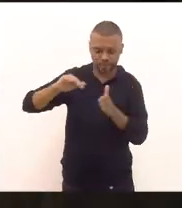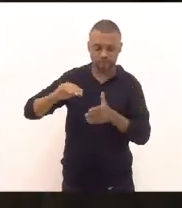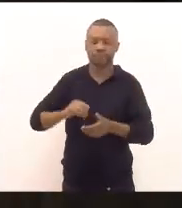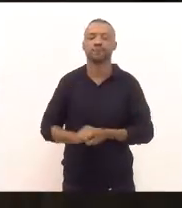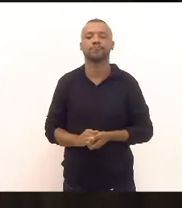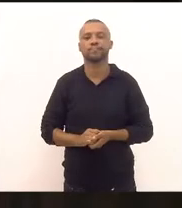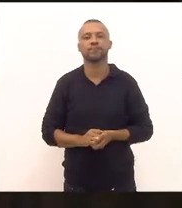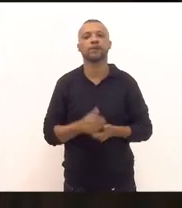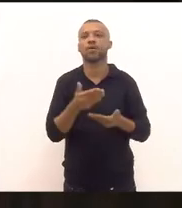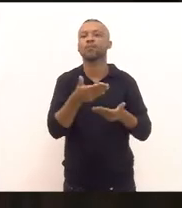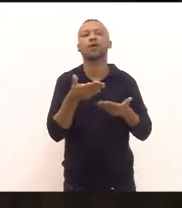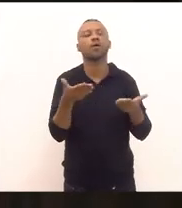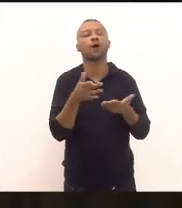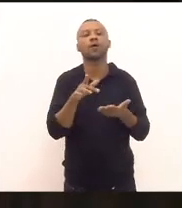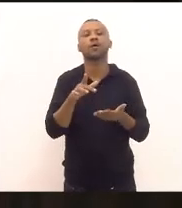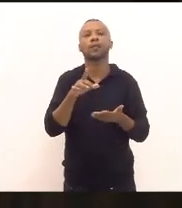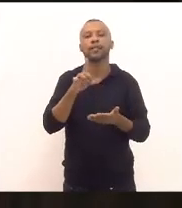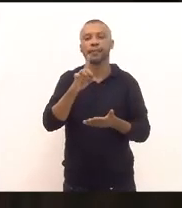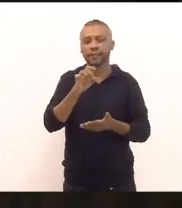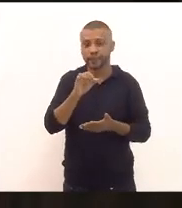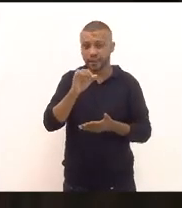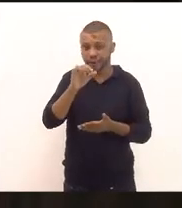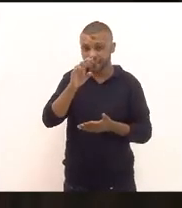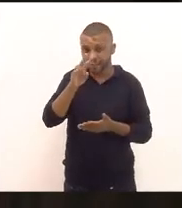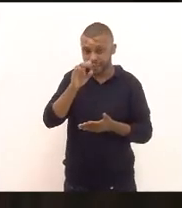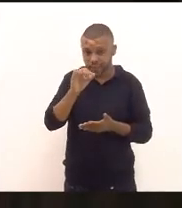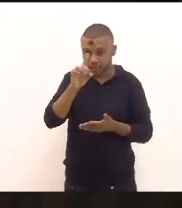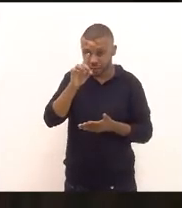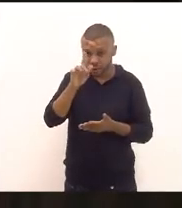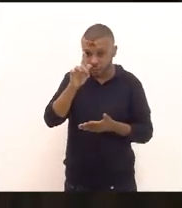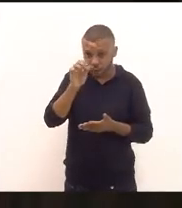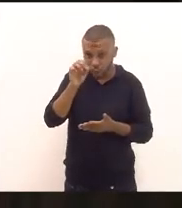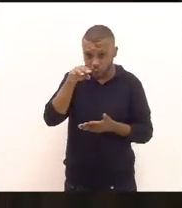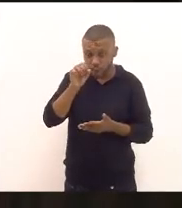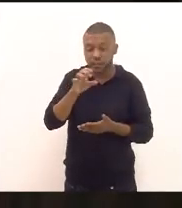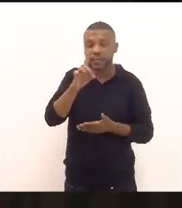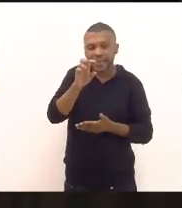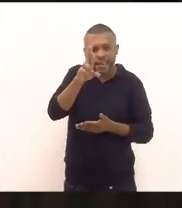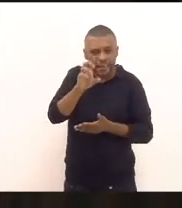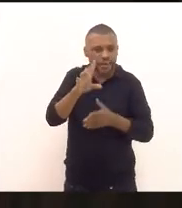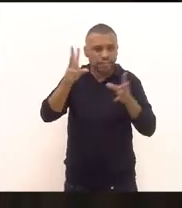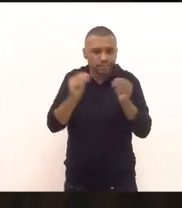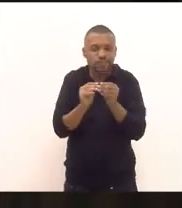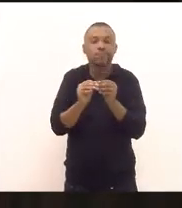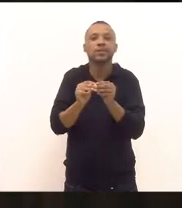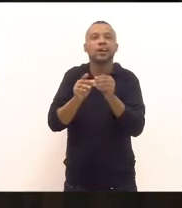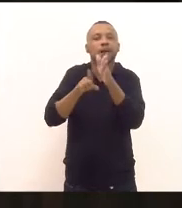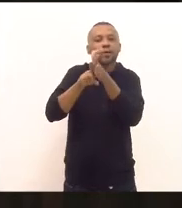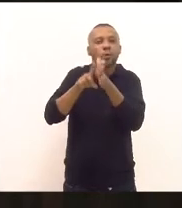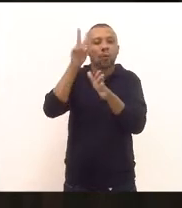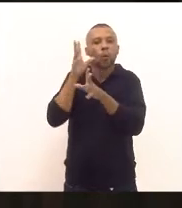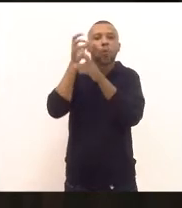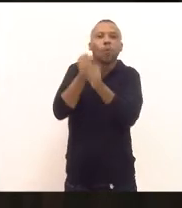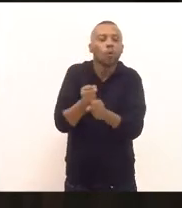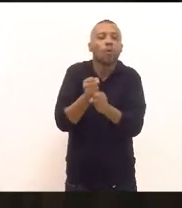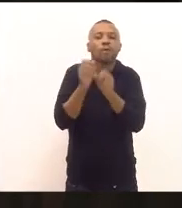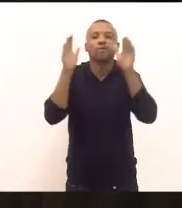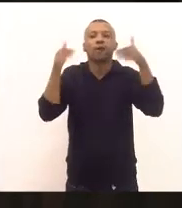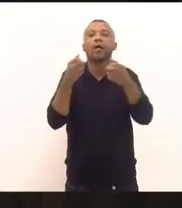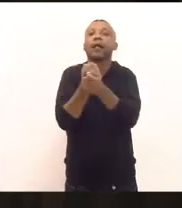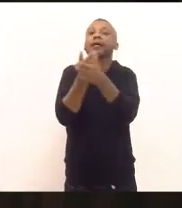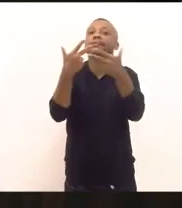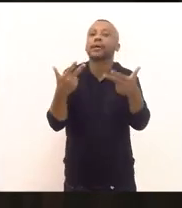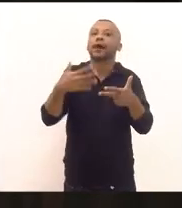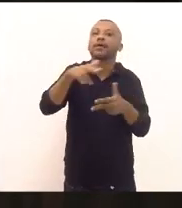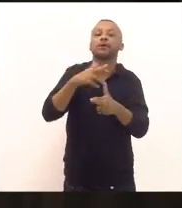o senhor David Gomes ver e Historiador e consultou do Vasco para questões raciais